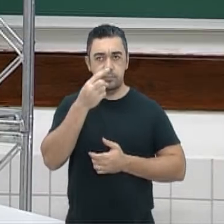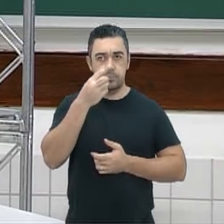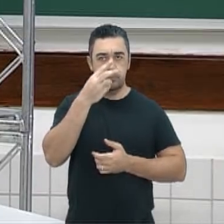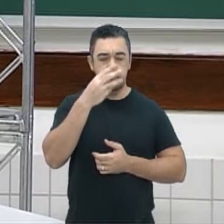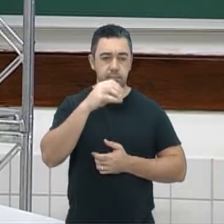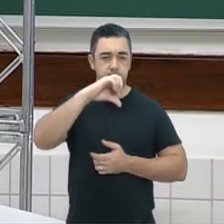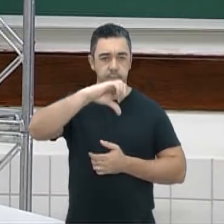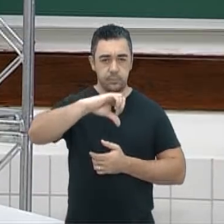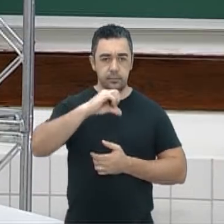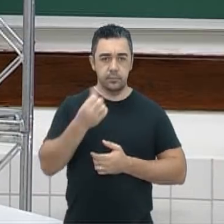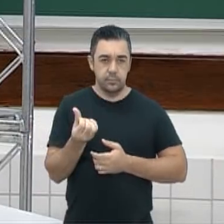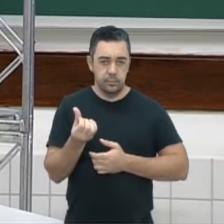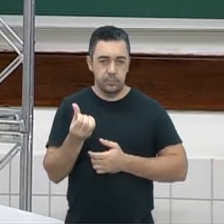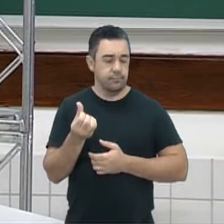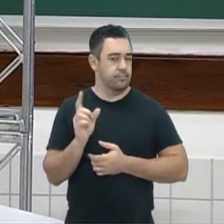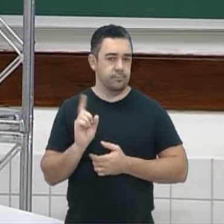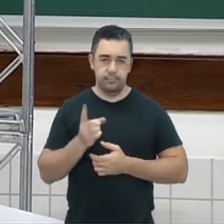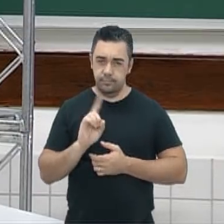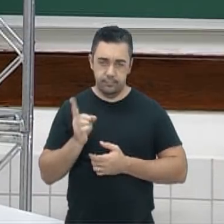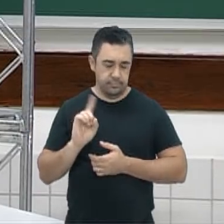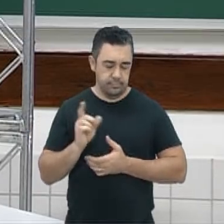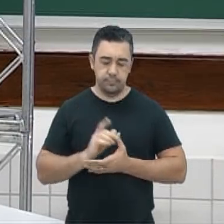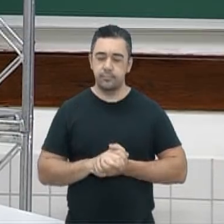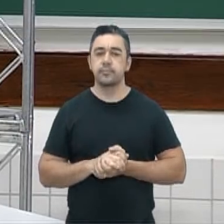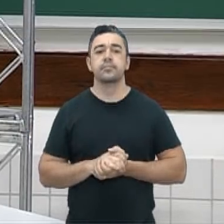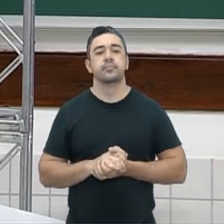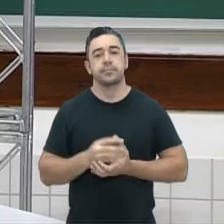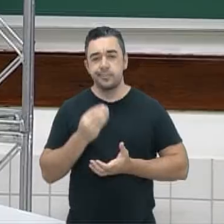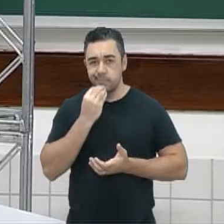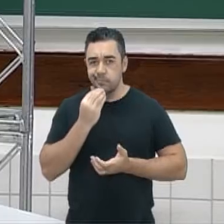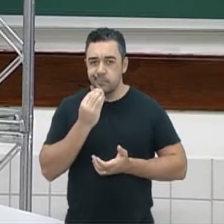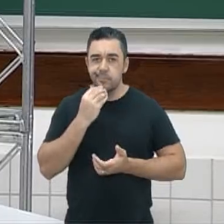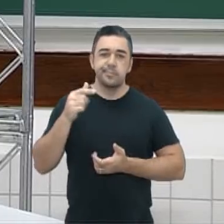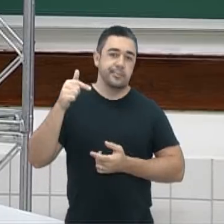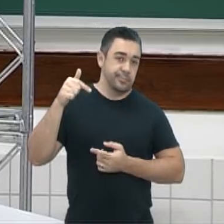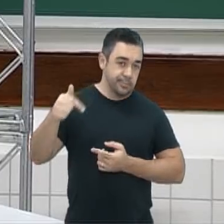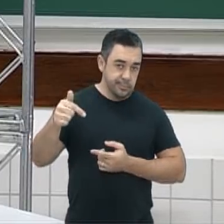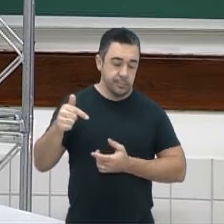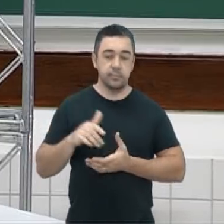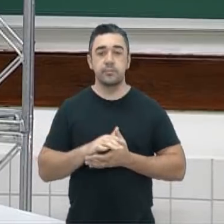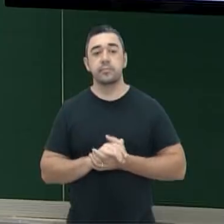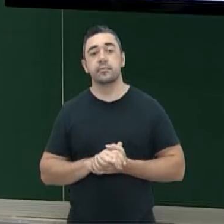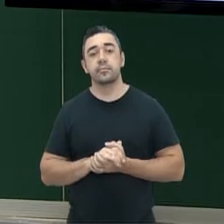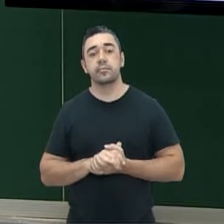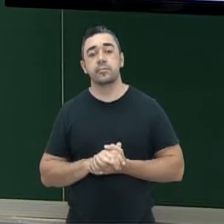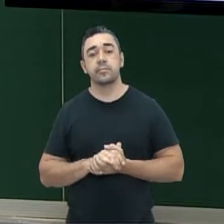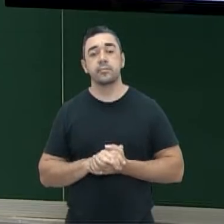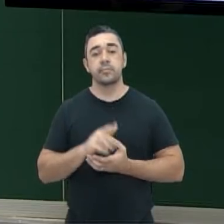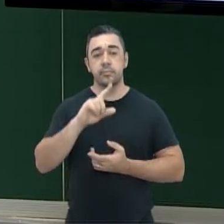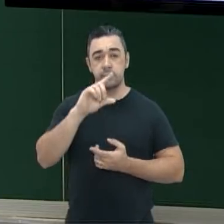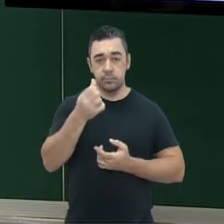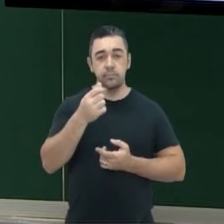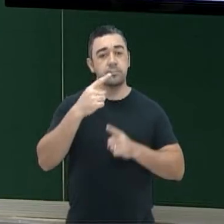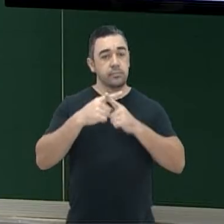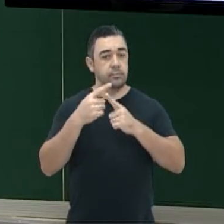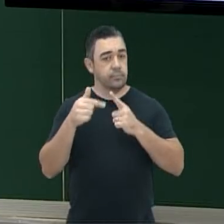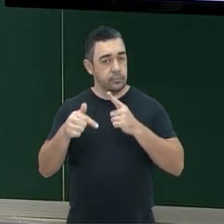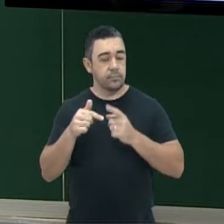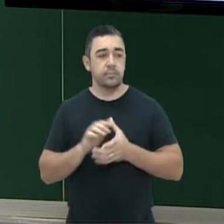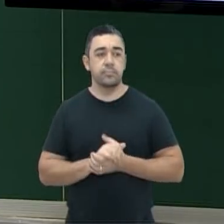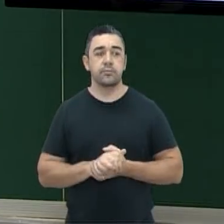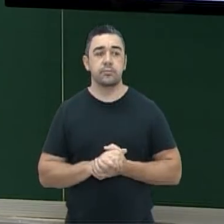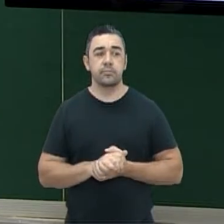6 com mais 3, 9, 96. Vou tentar o 7. 16 vezes